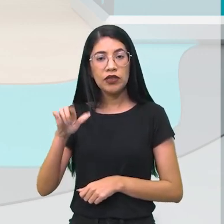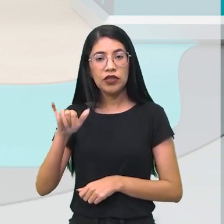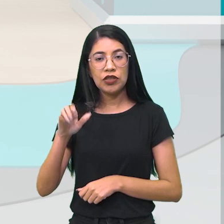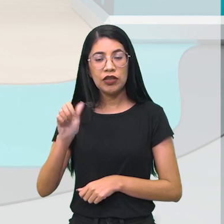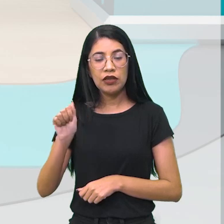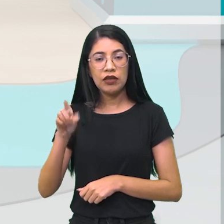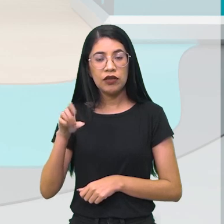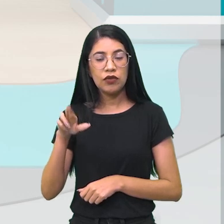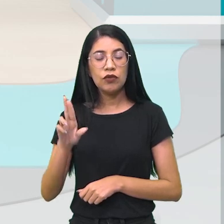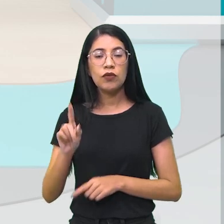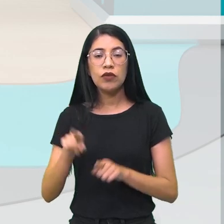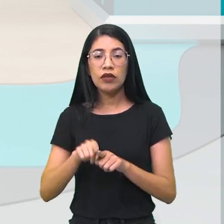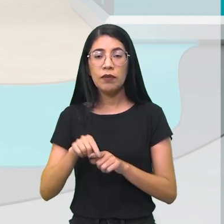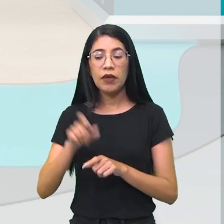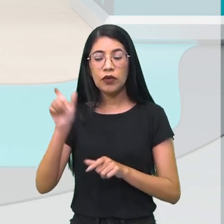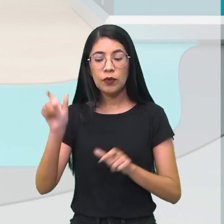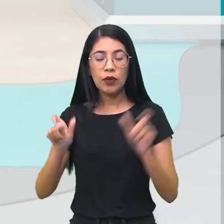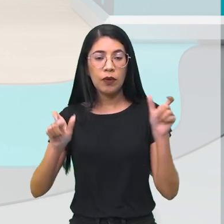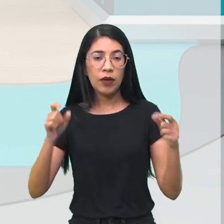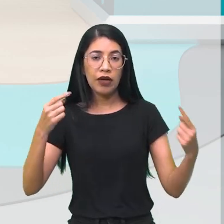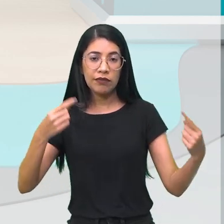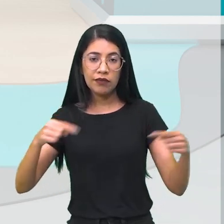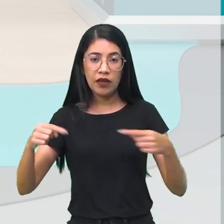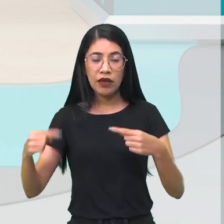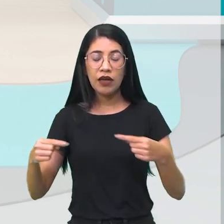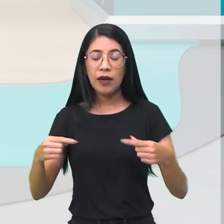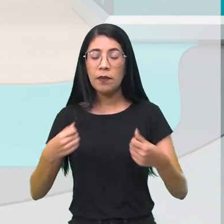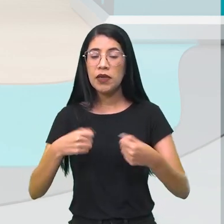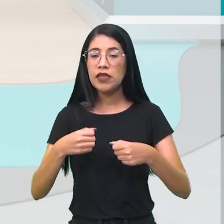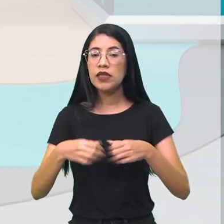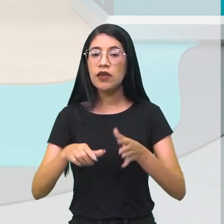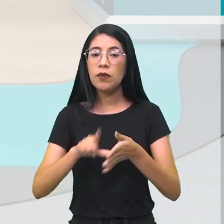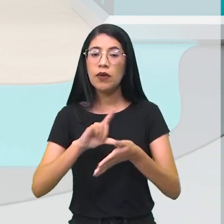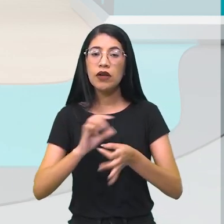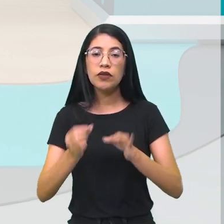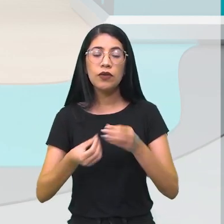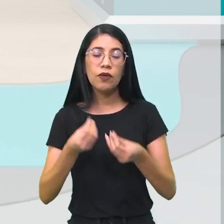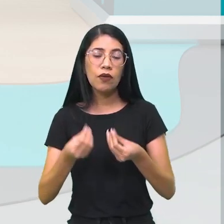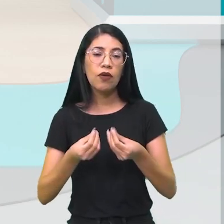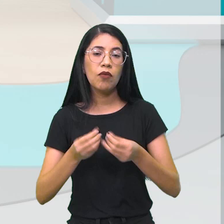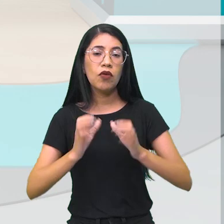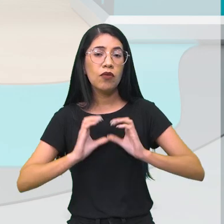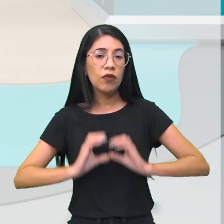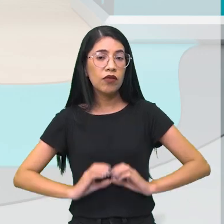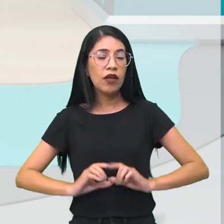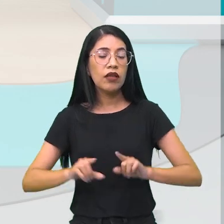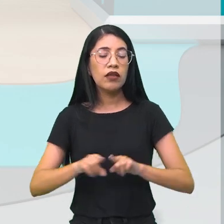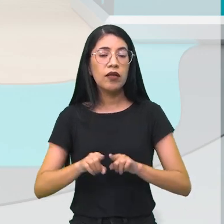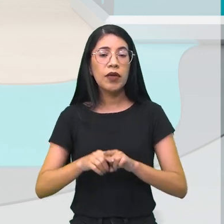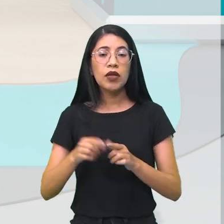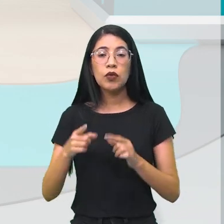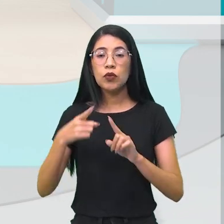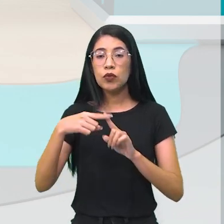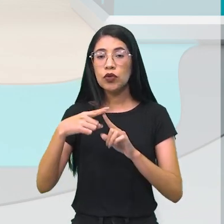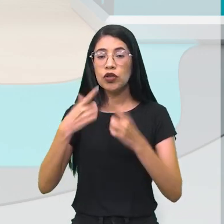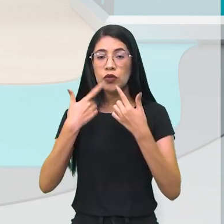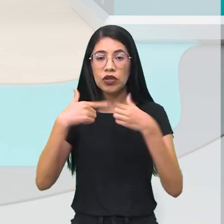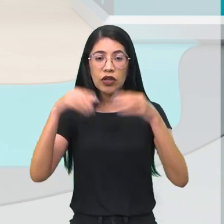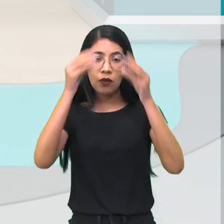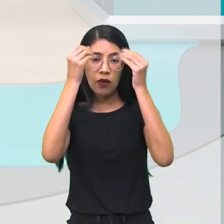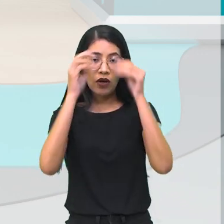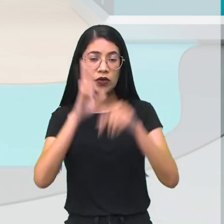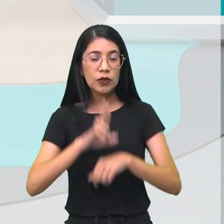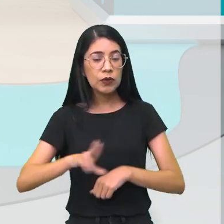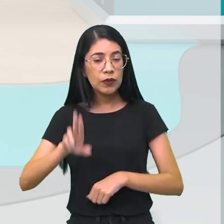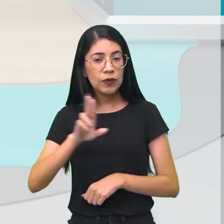os debatedores, o que eles precisam fazer, como que eles precisam se comportar, qual tipo de linguagem que foi utilizada.